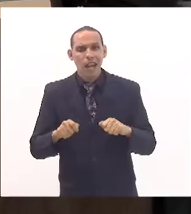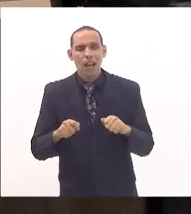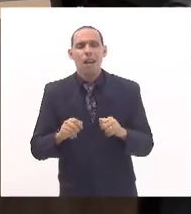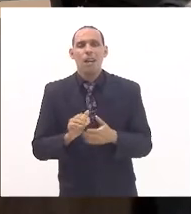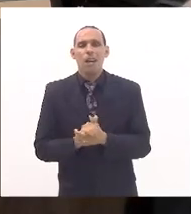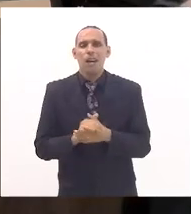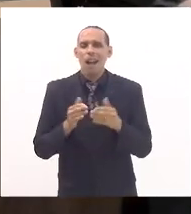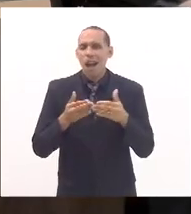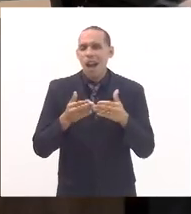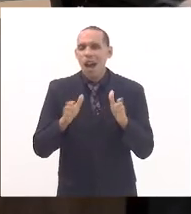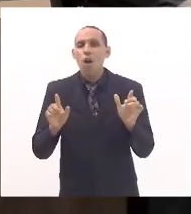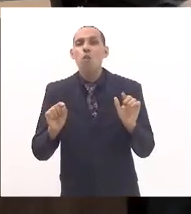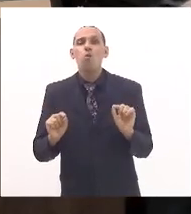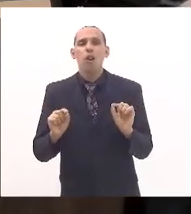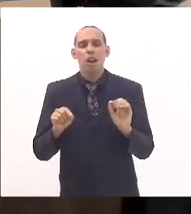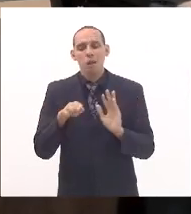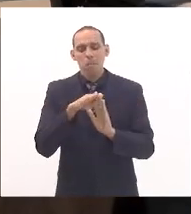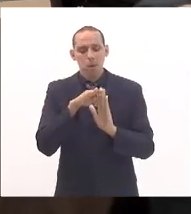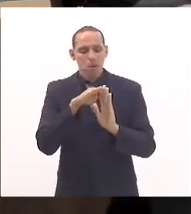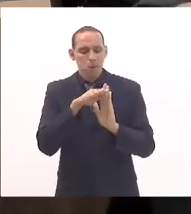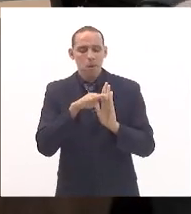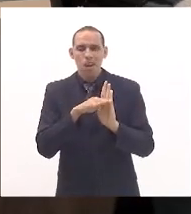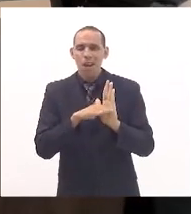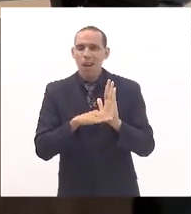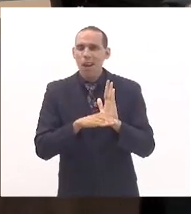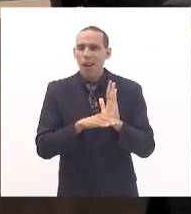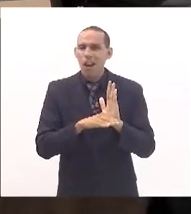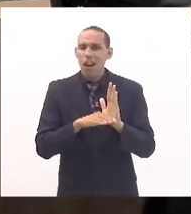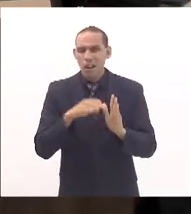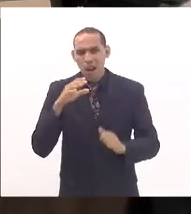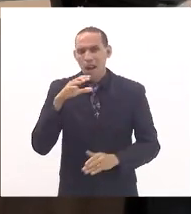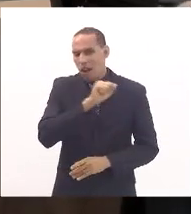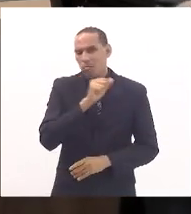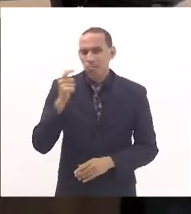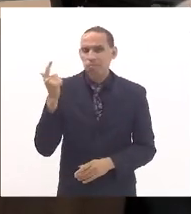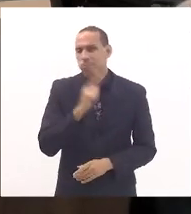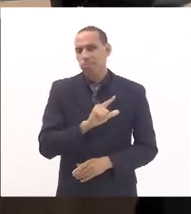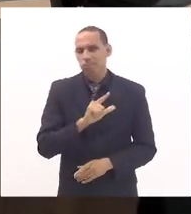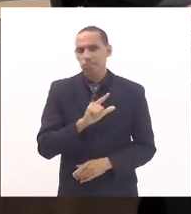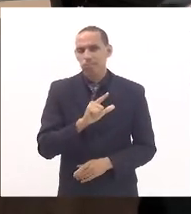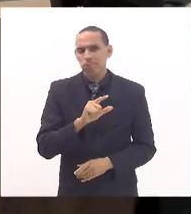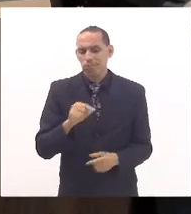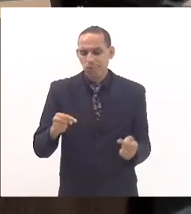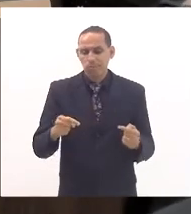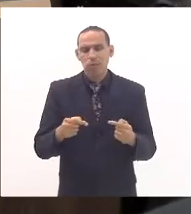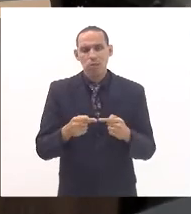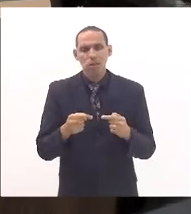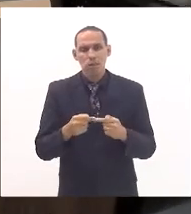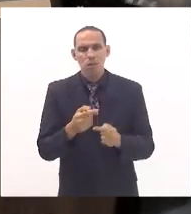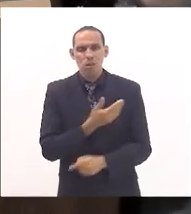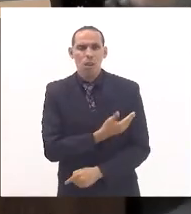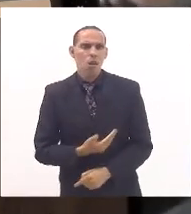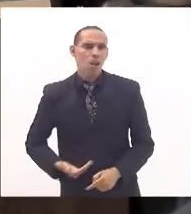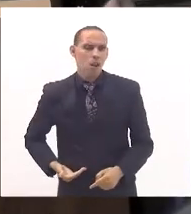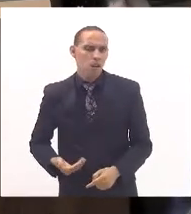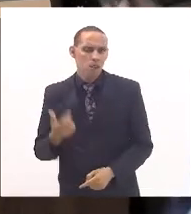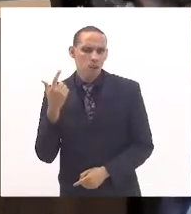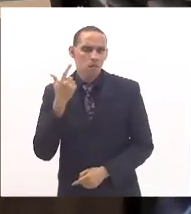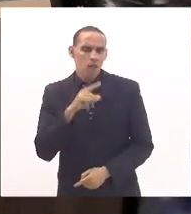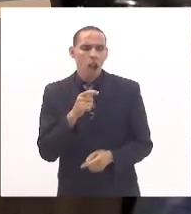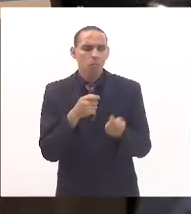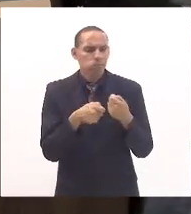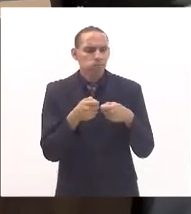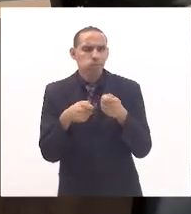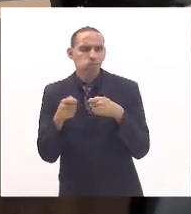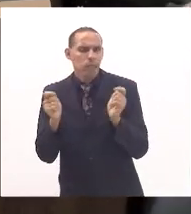esse programa se efetive a nível de governo. Há um campo aberto de